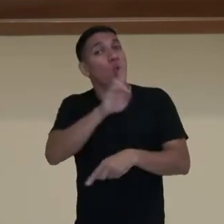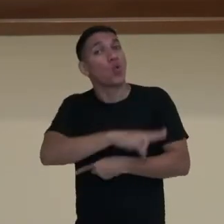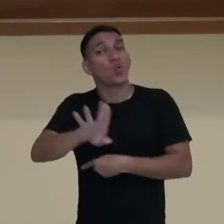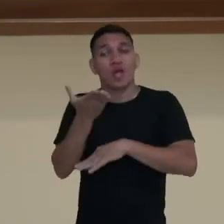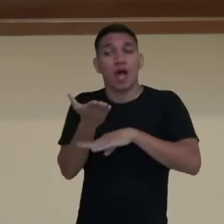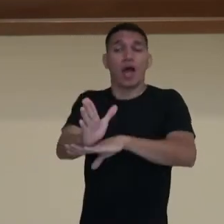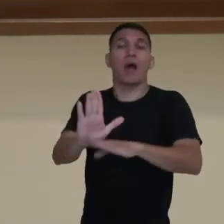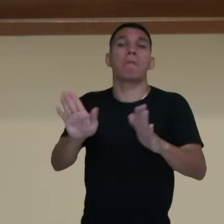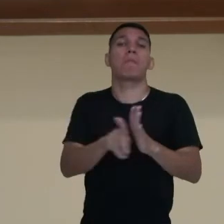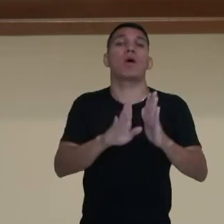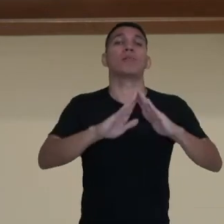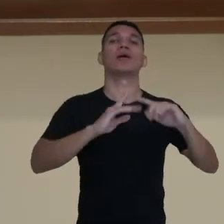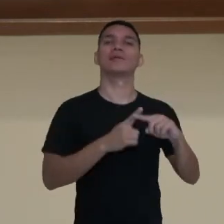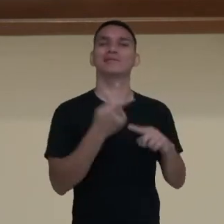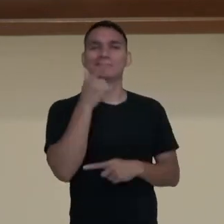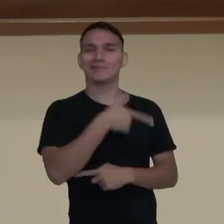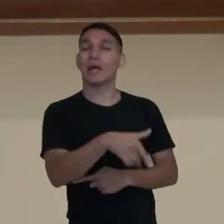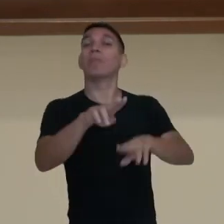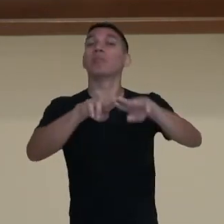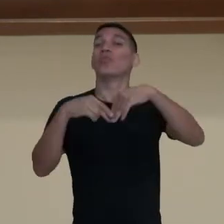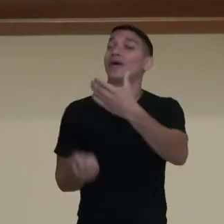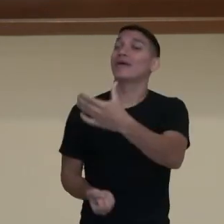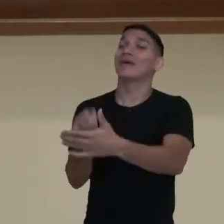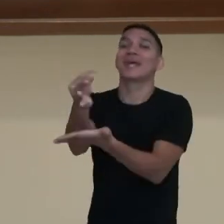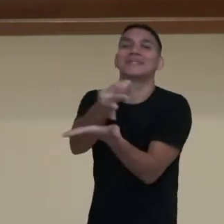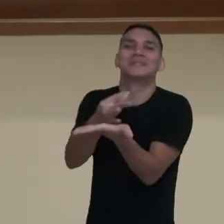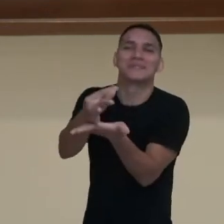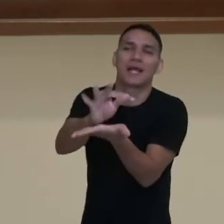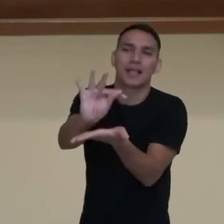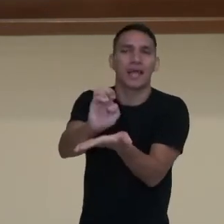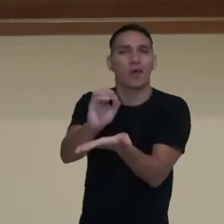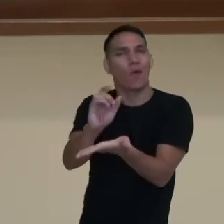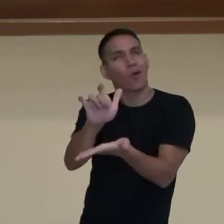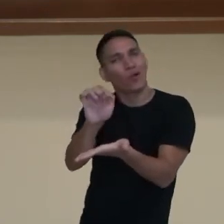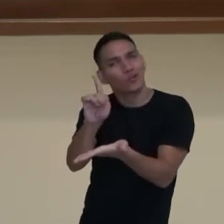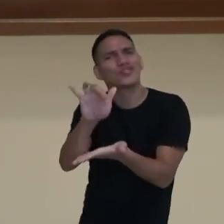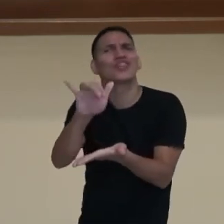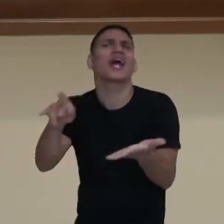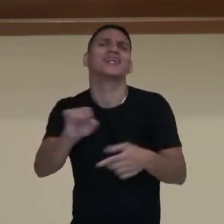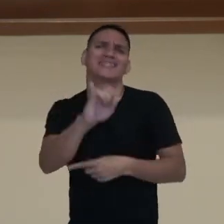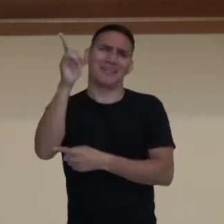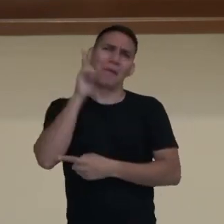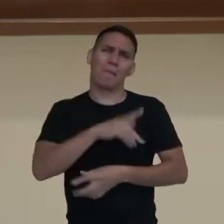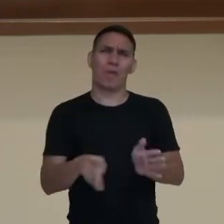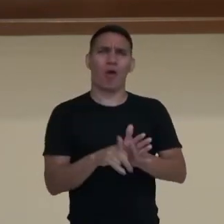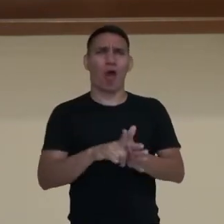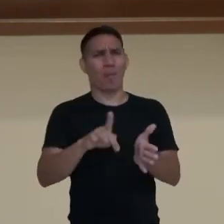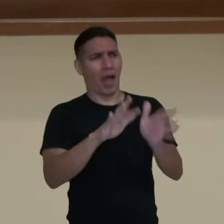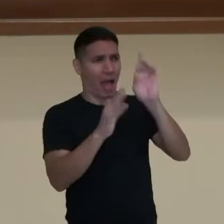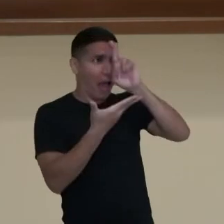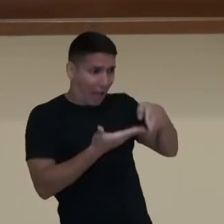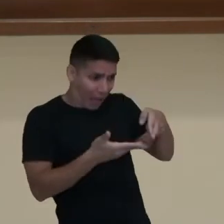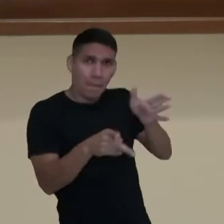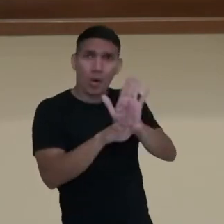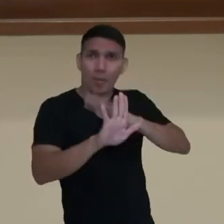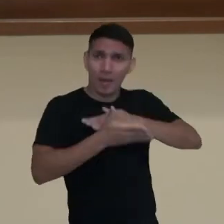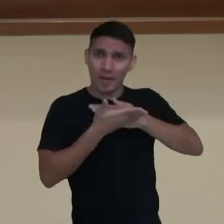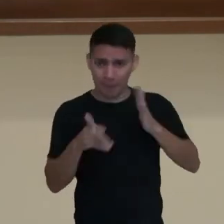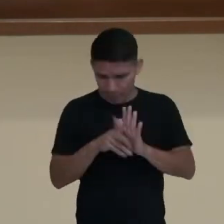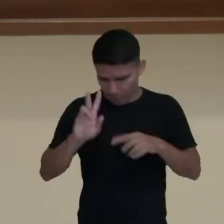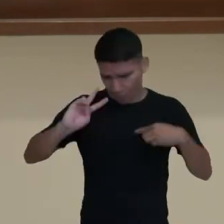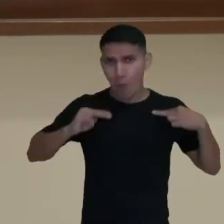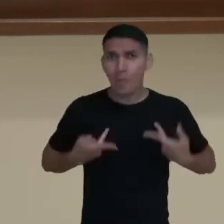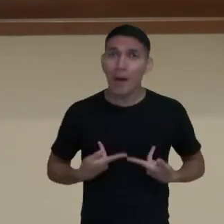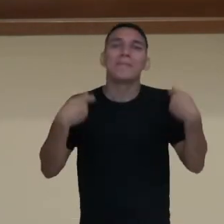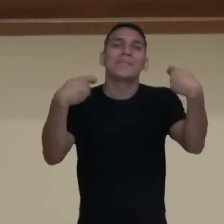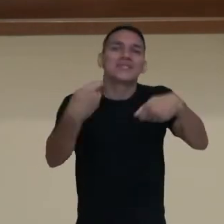igreja. Cria-se então a teologia. Se a razão é uma coisa humana, é claro que ela pode ser usada, deve ser usada, mas em